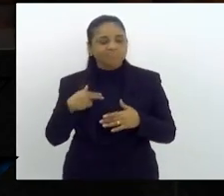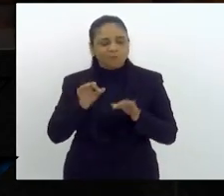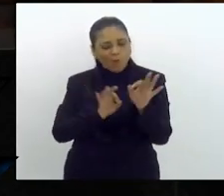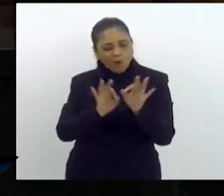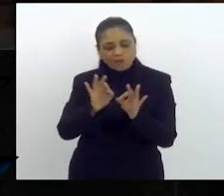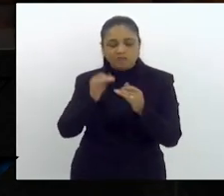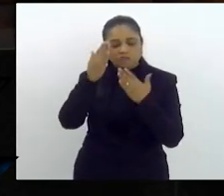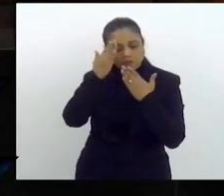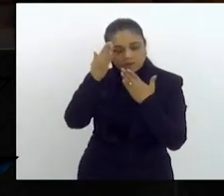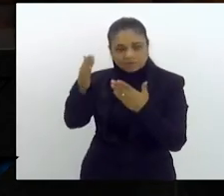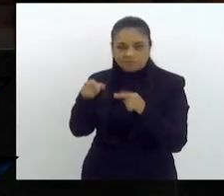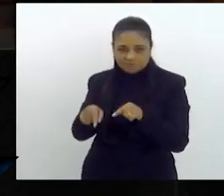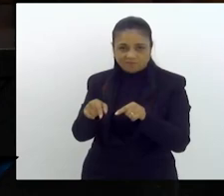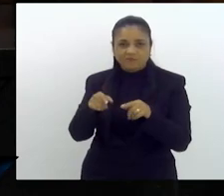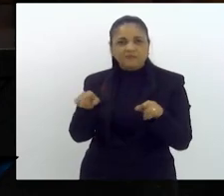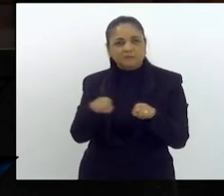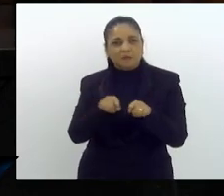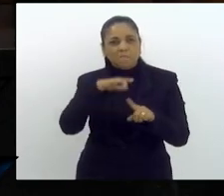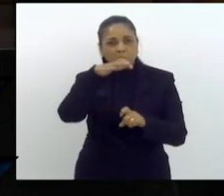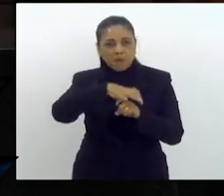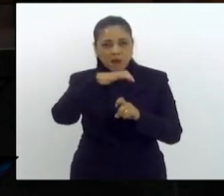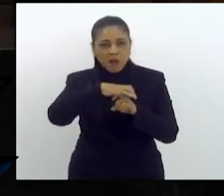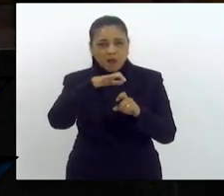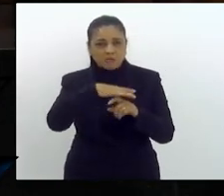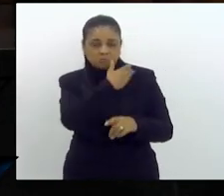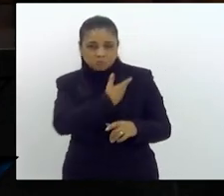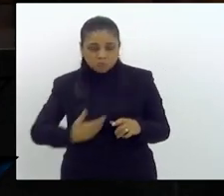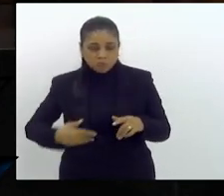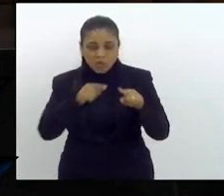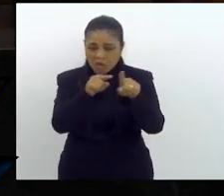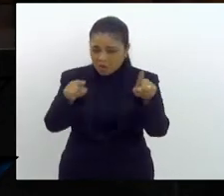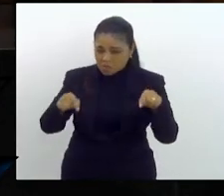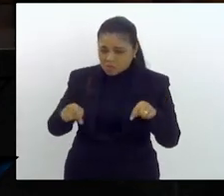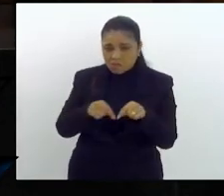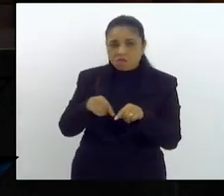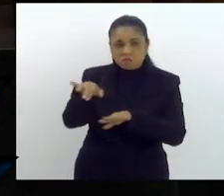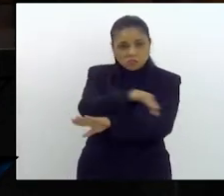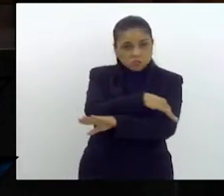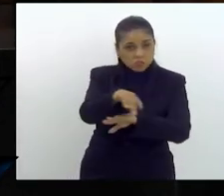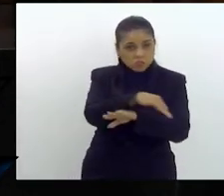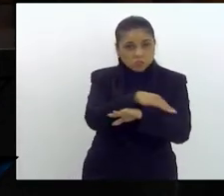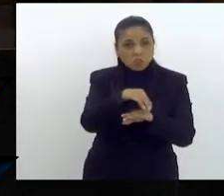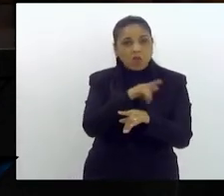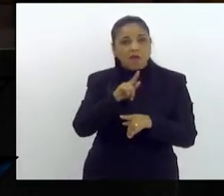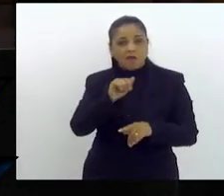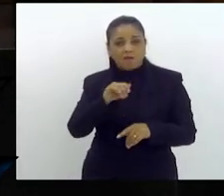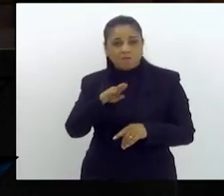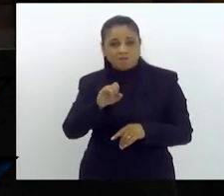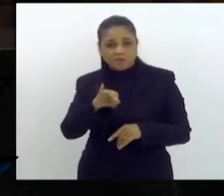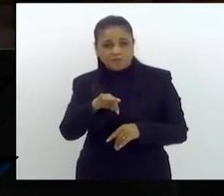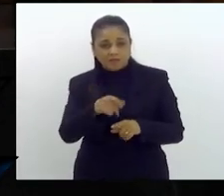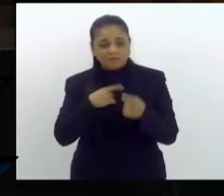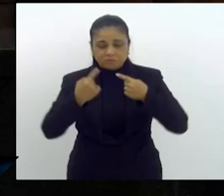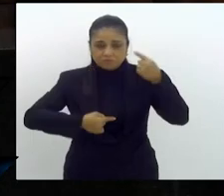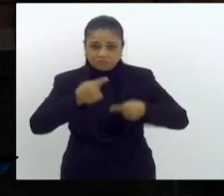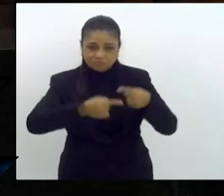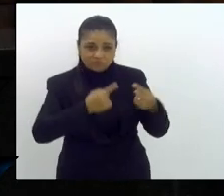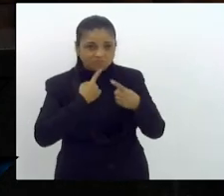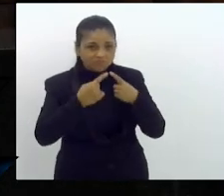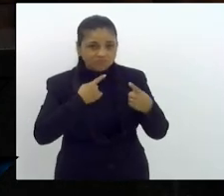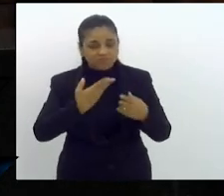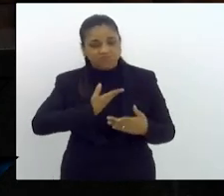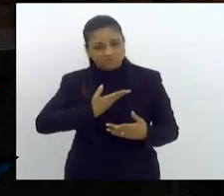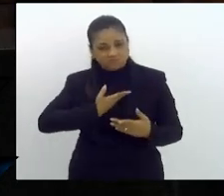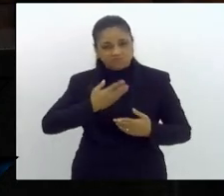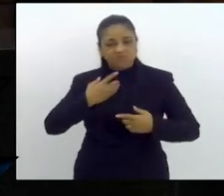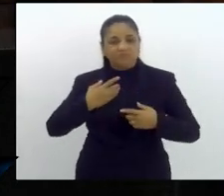nós fomos pra praça pública Como eu disse fizemos gabinete de rua e foi muito legal debater com os companheiros e companheiras que sempre